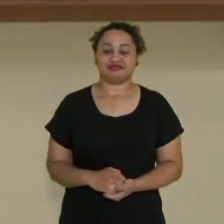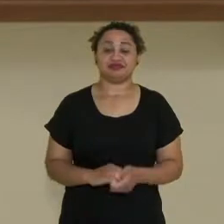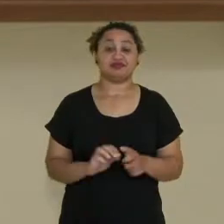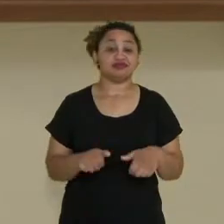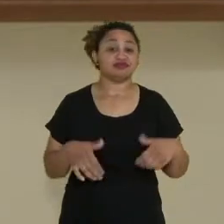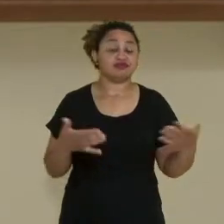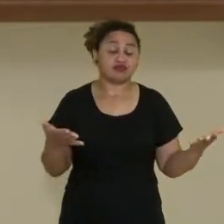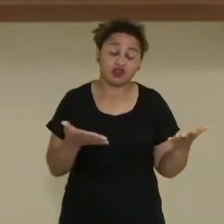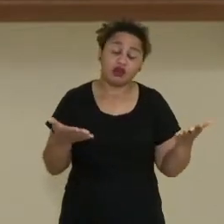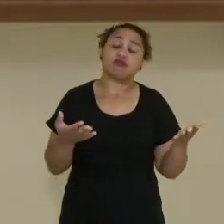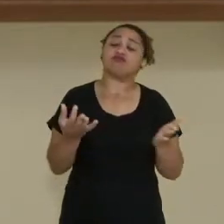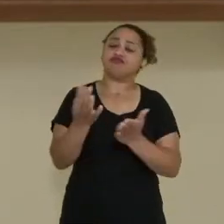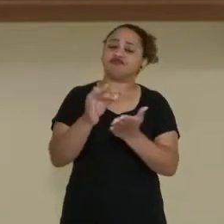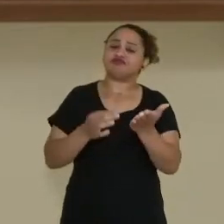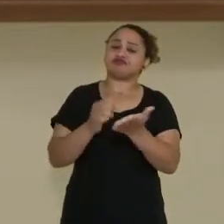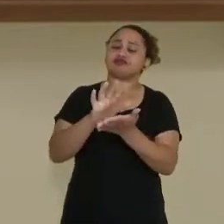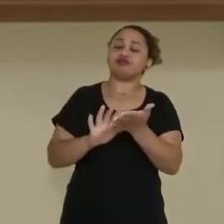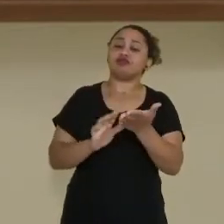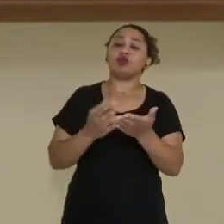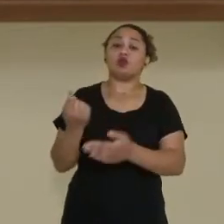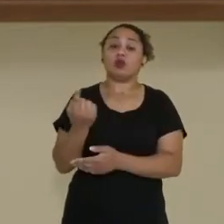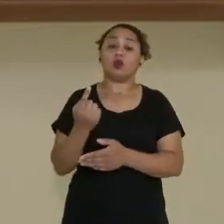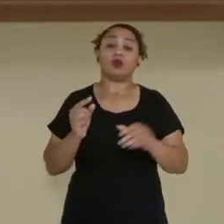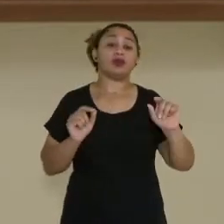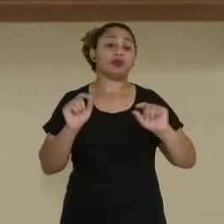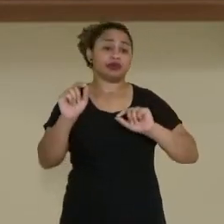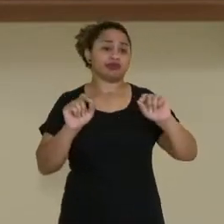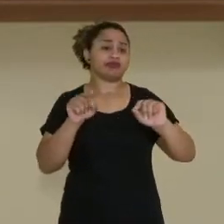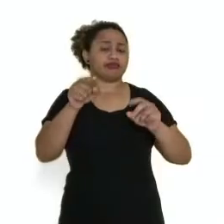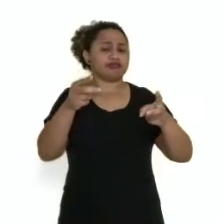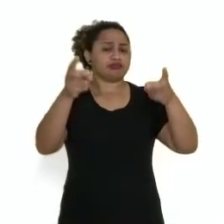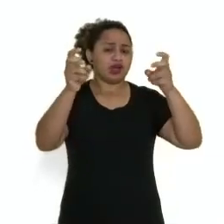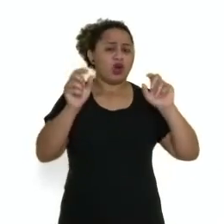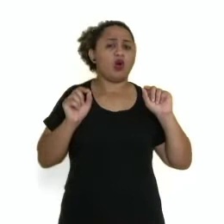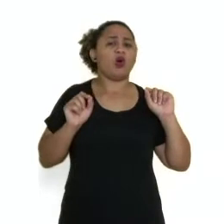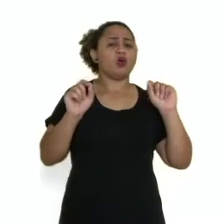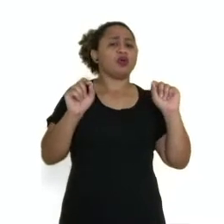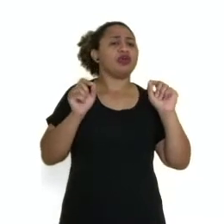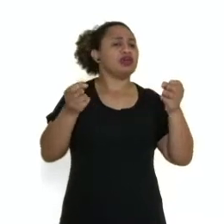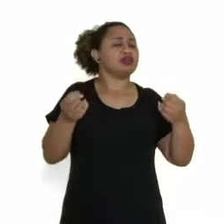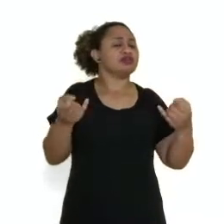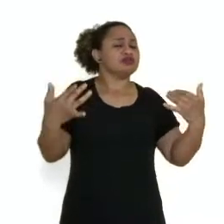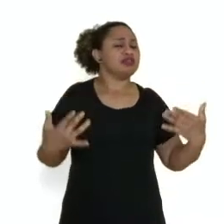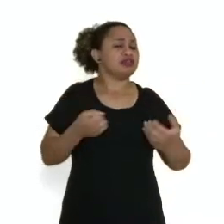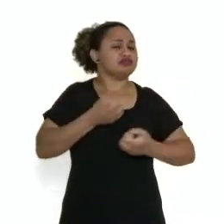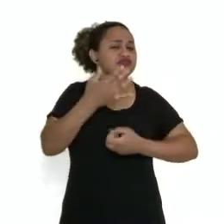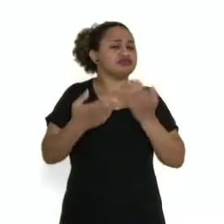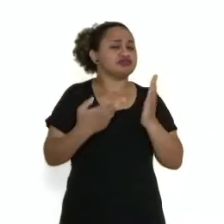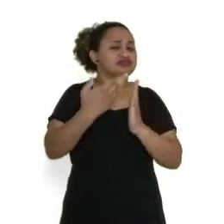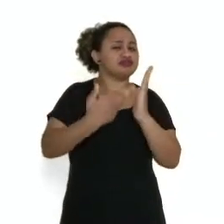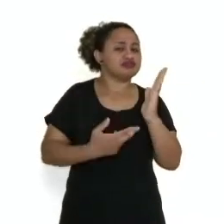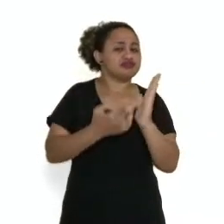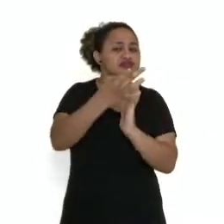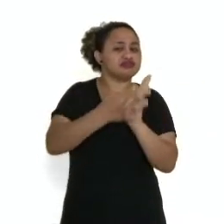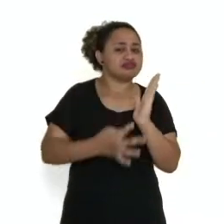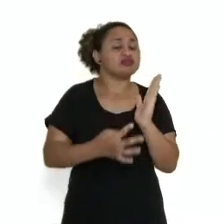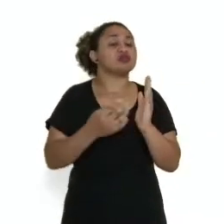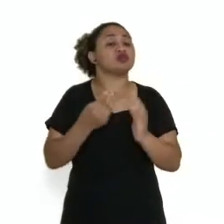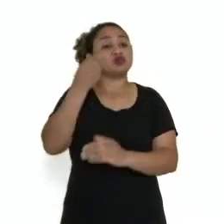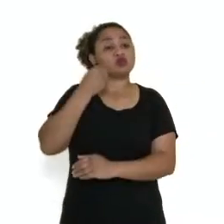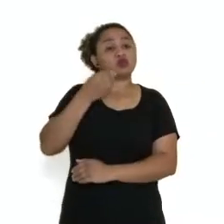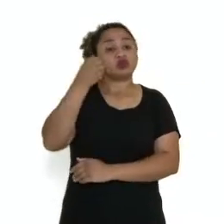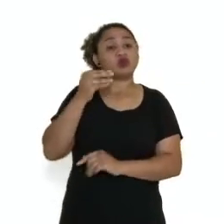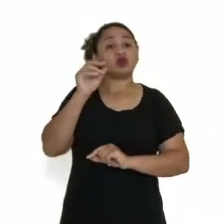Voltei, gabaritar contigo a atividade 1. Você identificou sobre o que é esse relato? Então, é um relato de